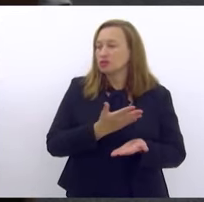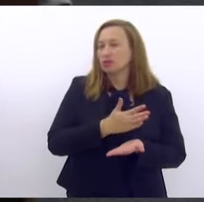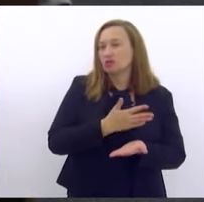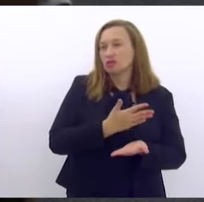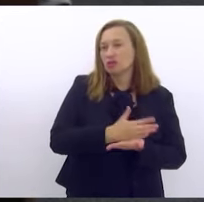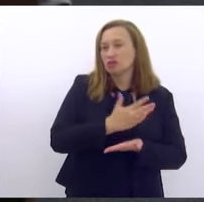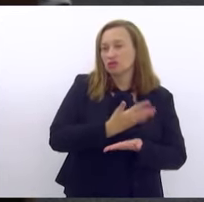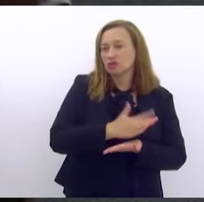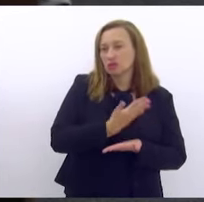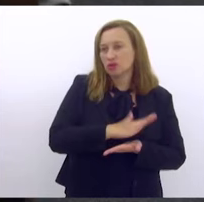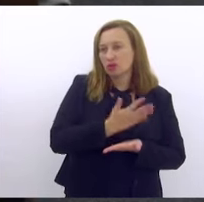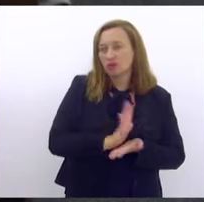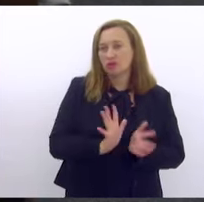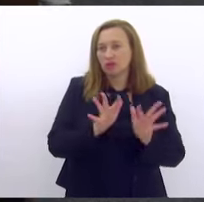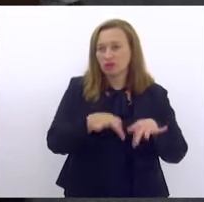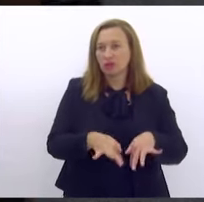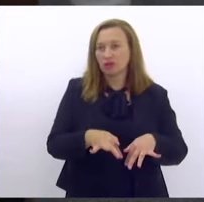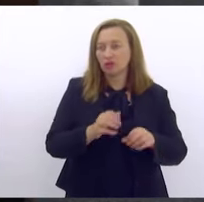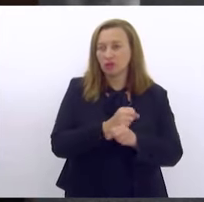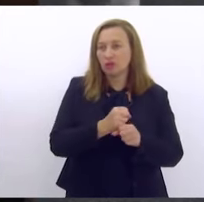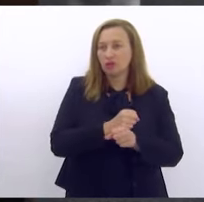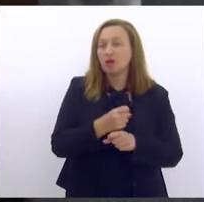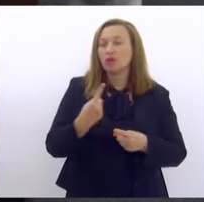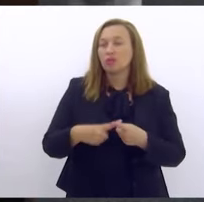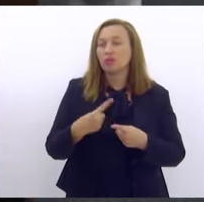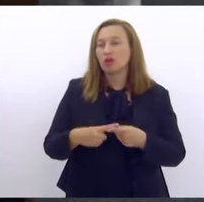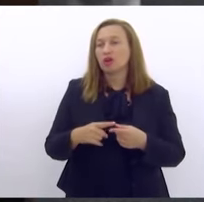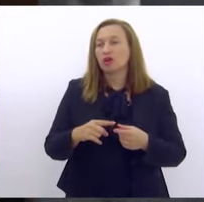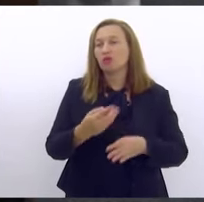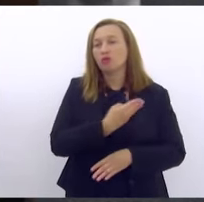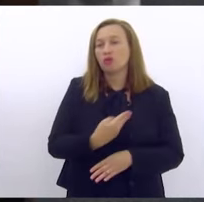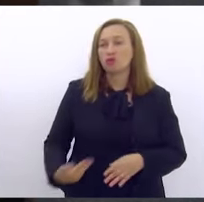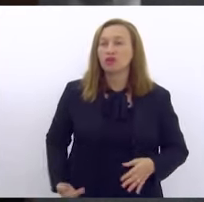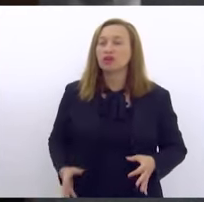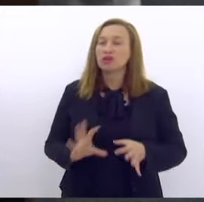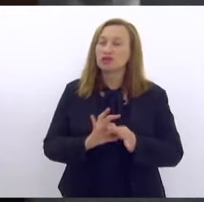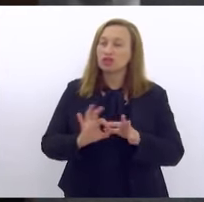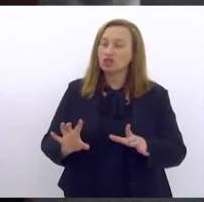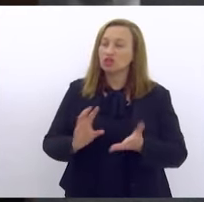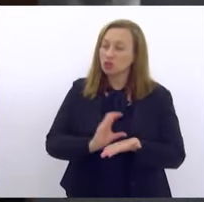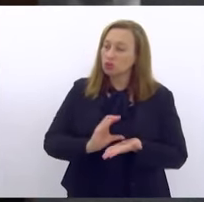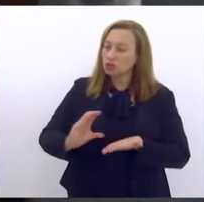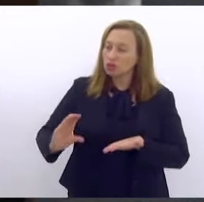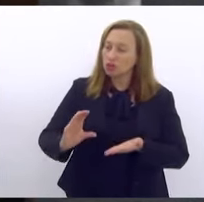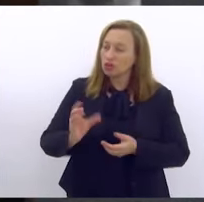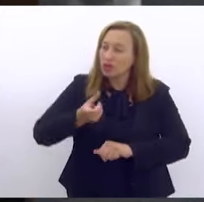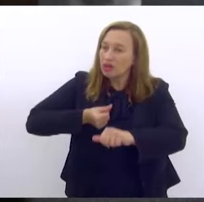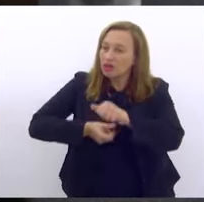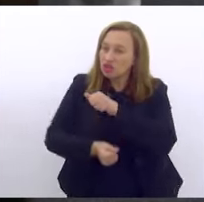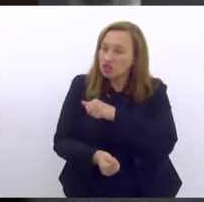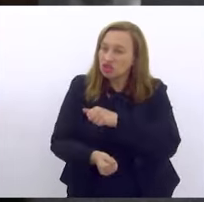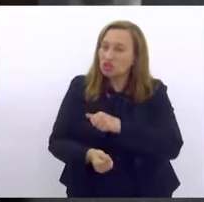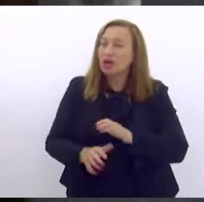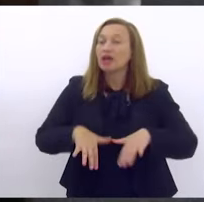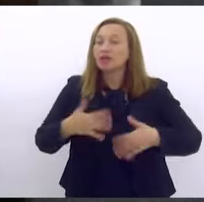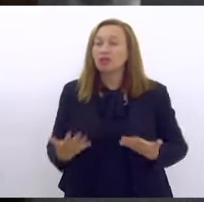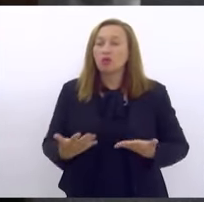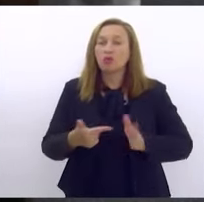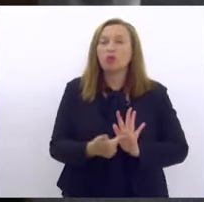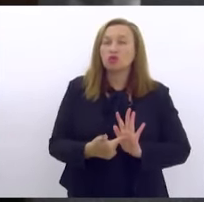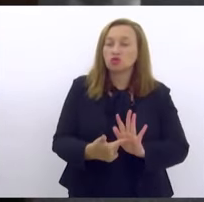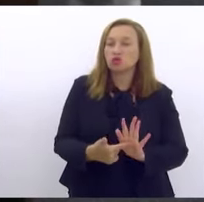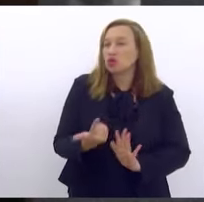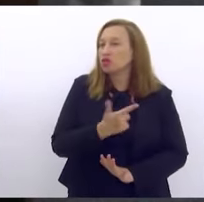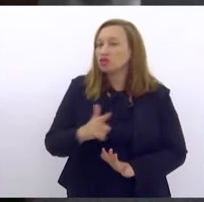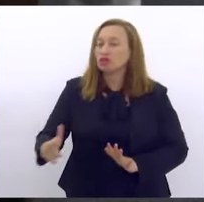Fundeb, porque o governo deixou de aplicá-lo no ano de 2022. Então, o governo Cláudio Castro demonstrou que não teve